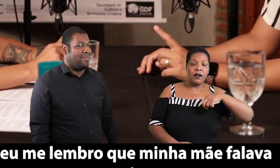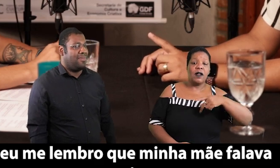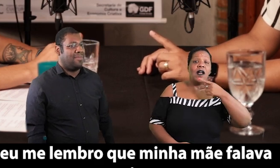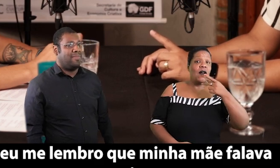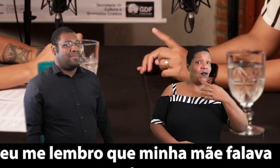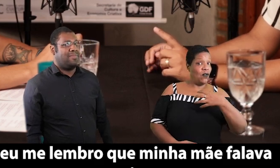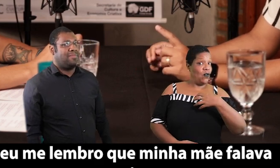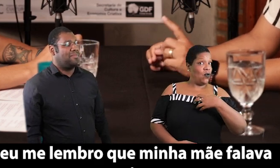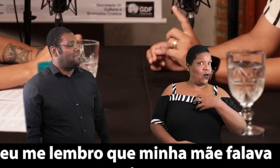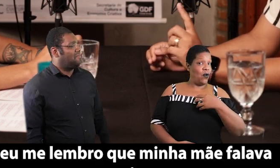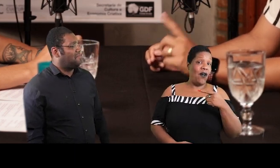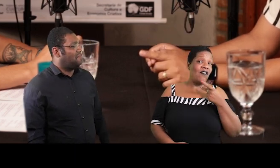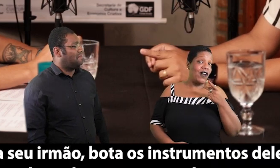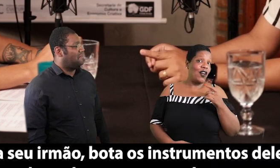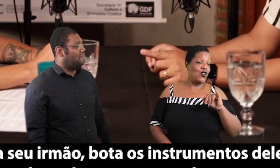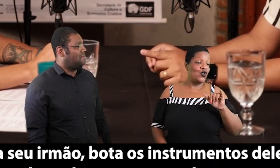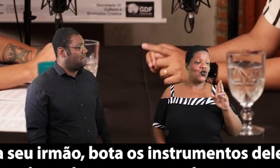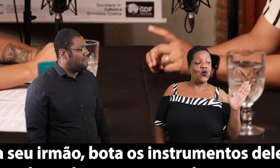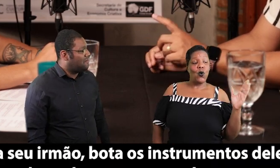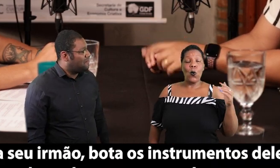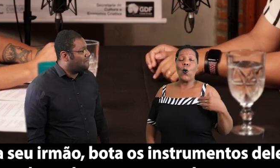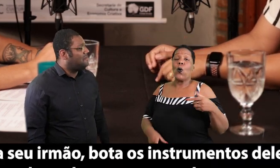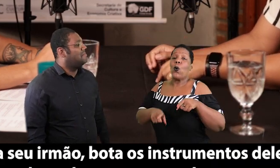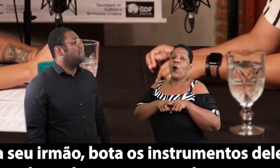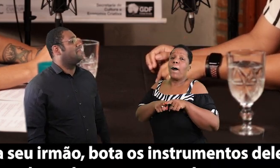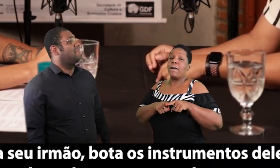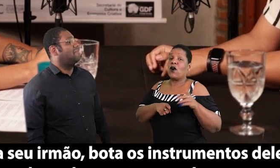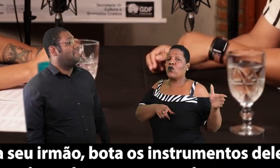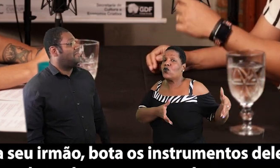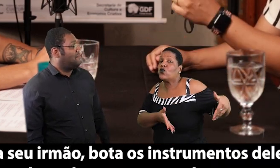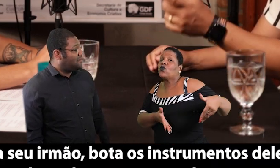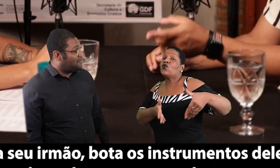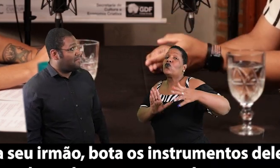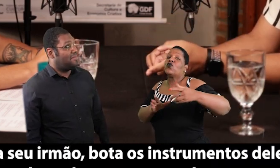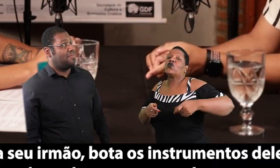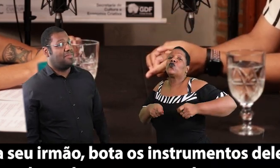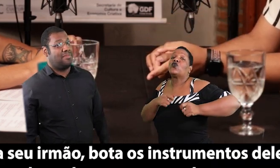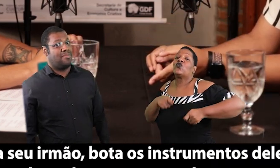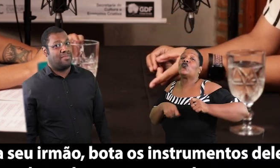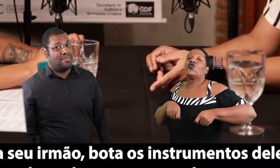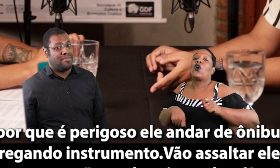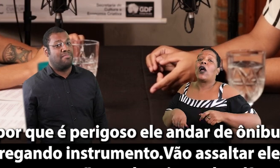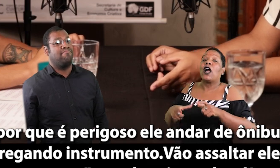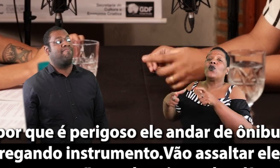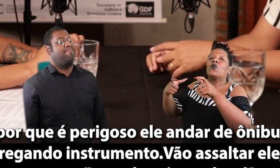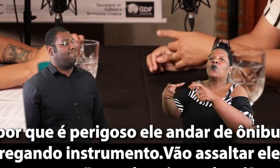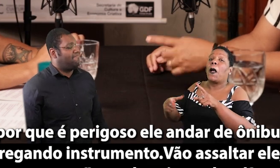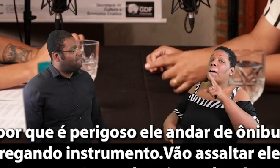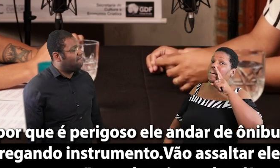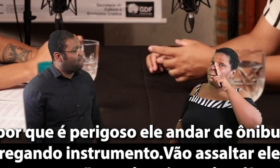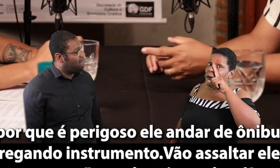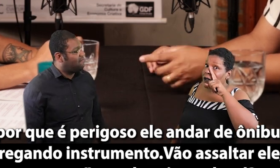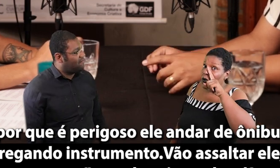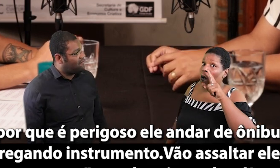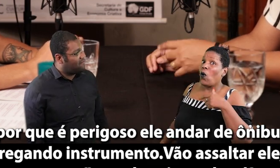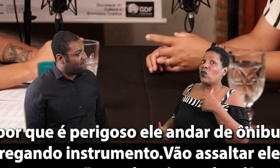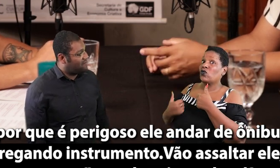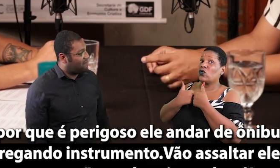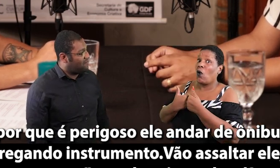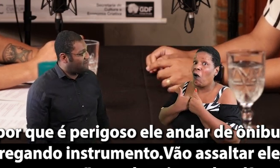assim, Júnior, pega seu irmão, bota os instrumentos dele no carro, leva ele pra tocar num lugar tal, porque é perigoso ele andar